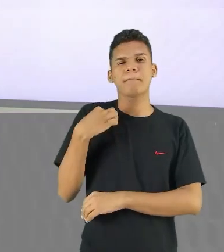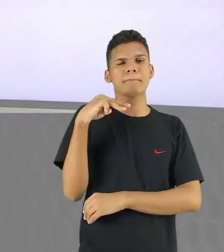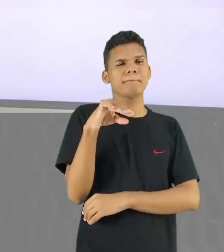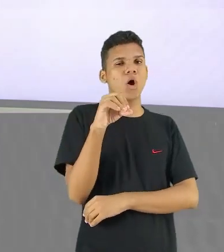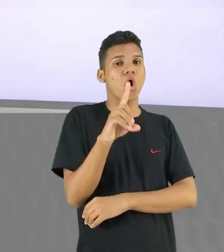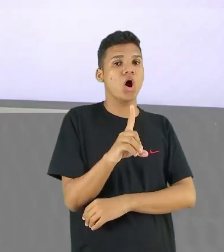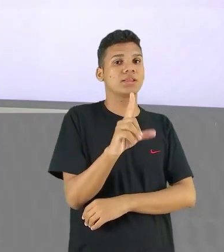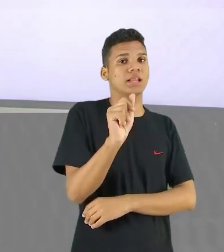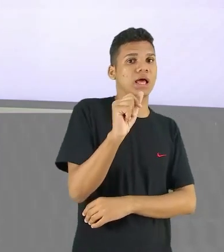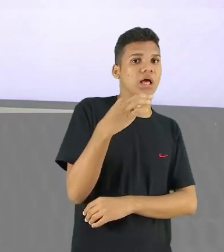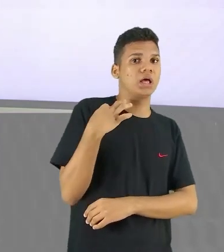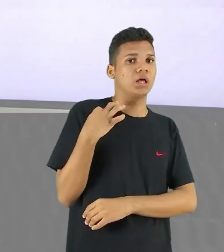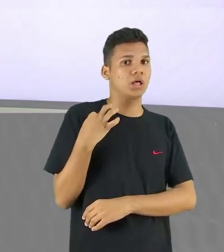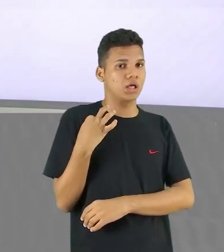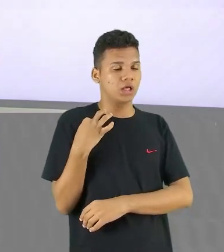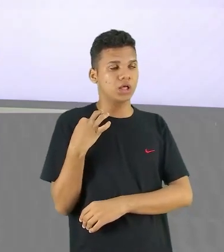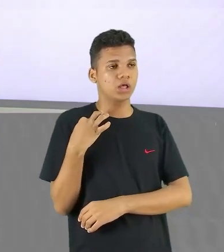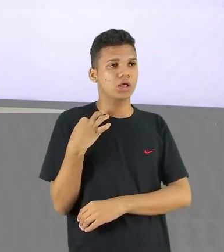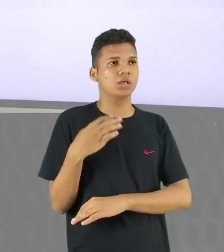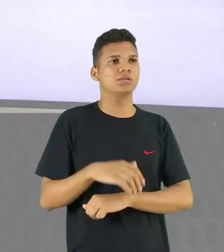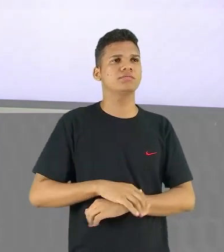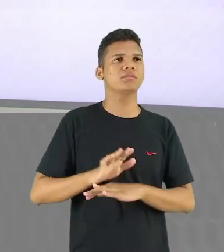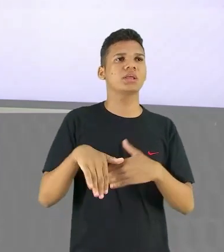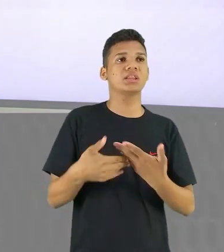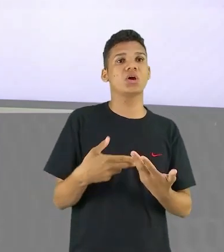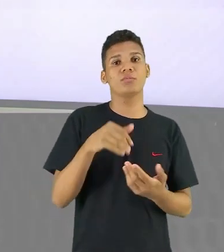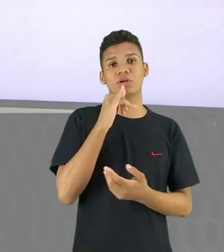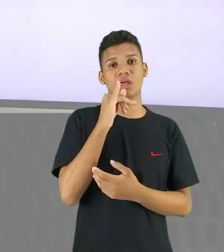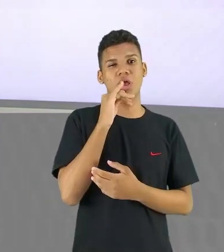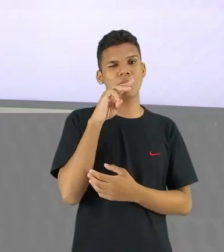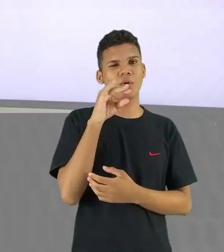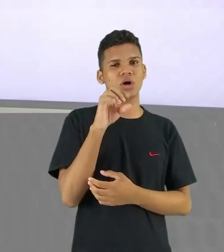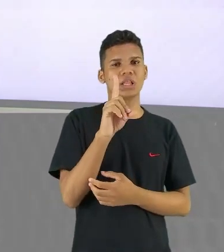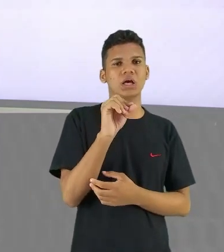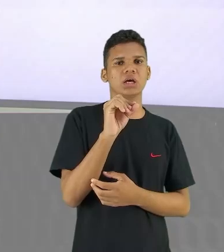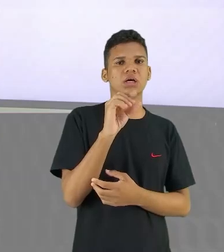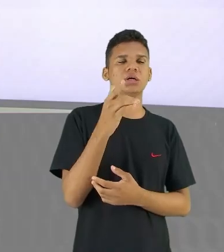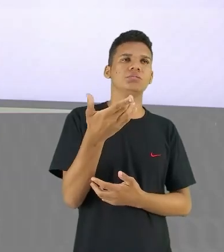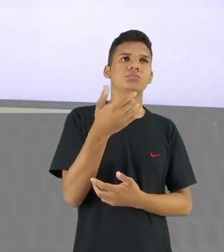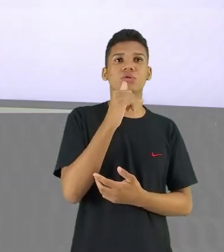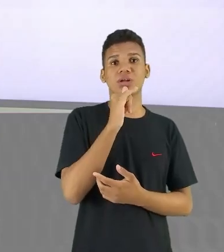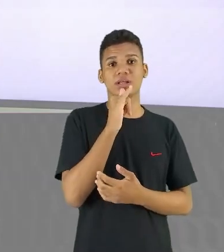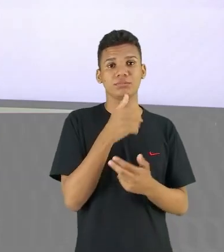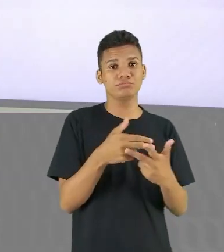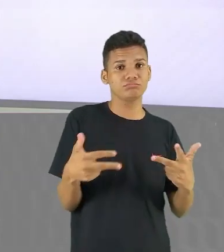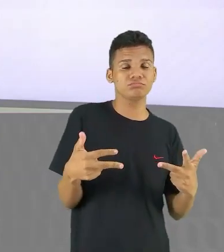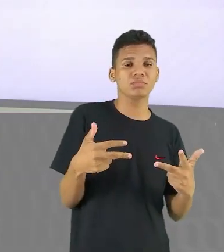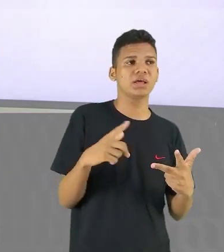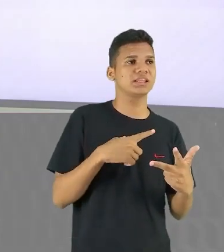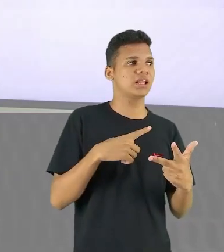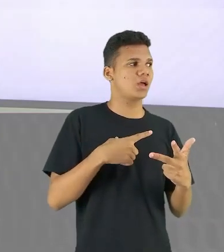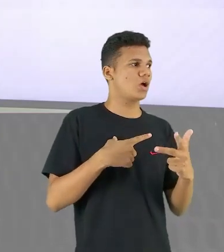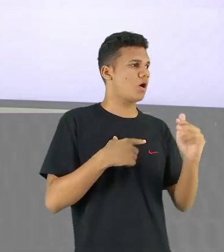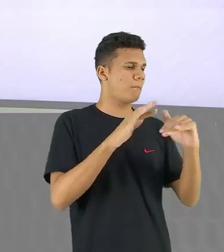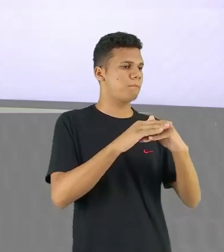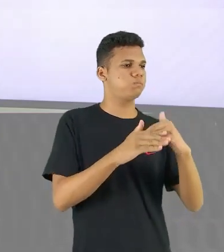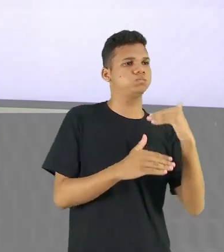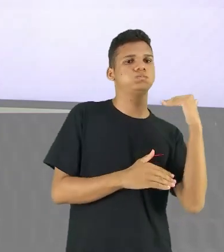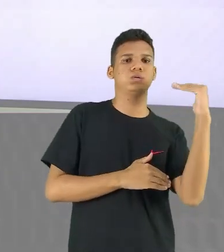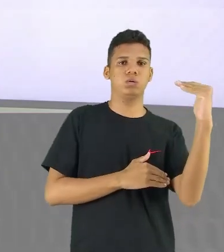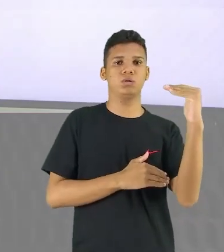o segundo ou a segunda indústria que tem o mais alto grau